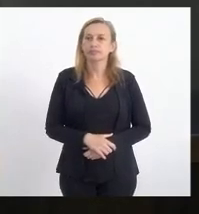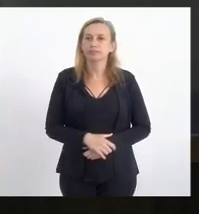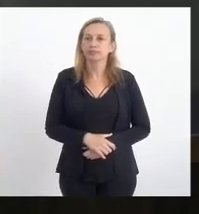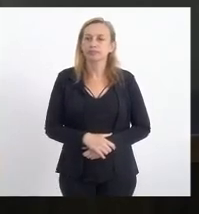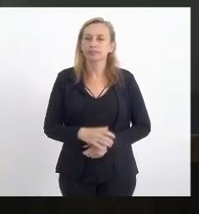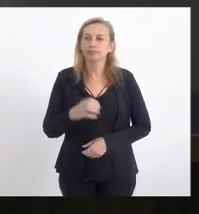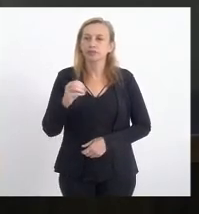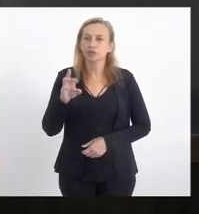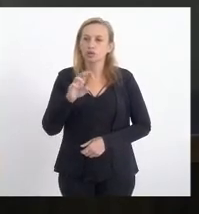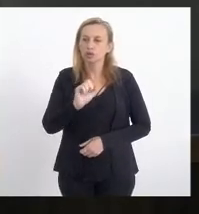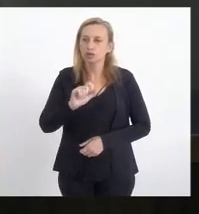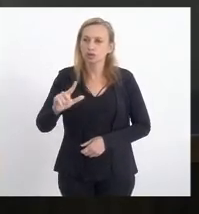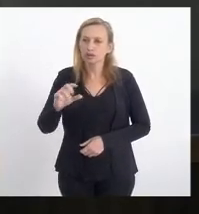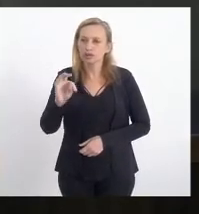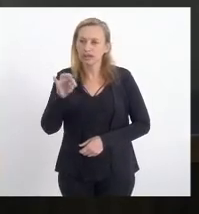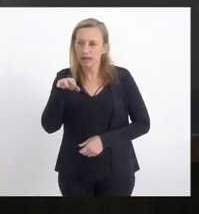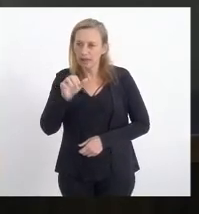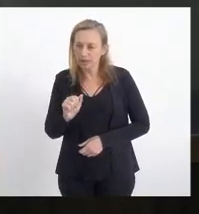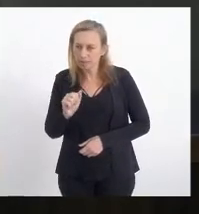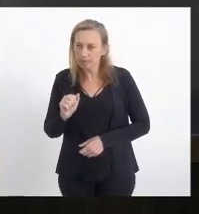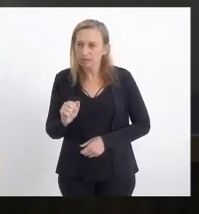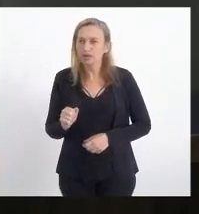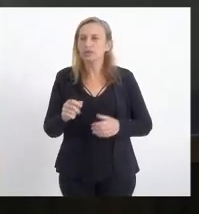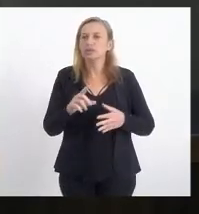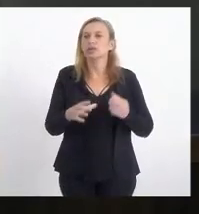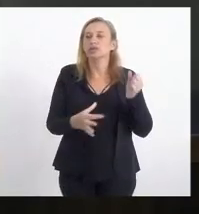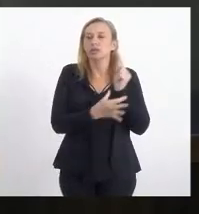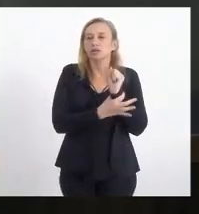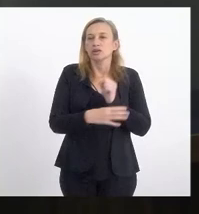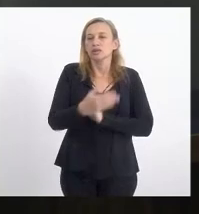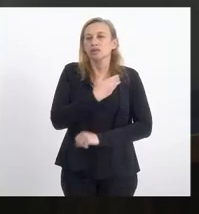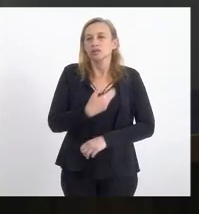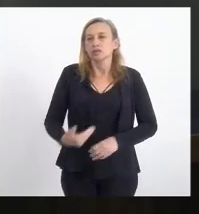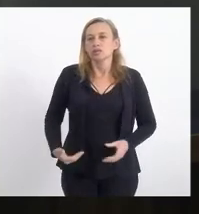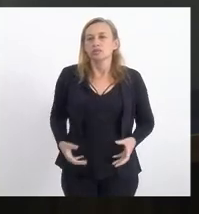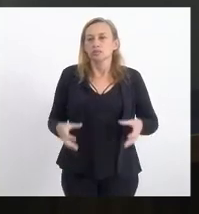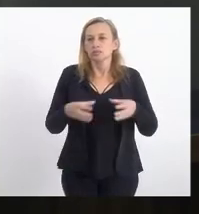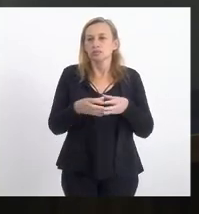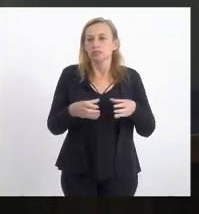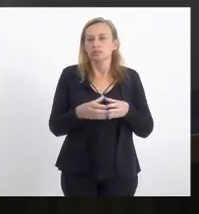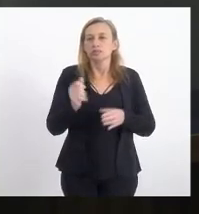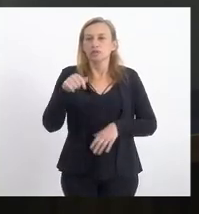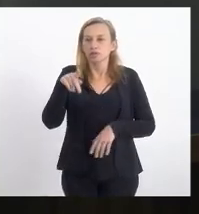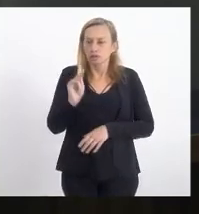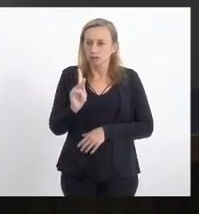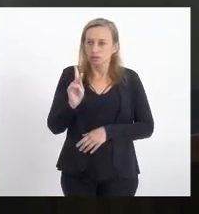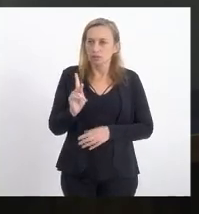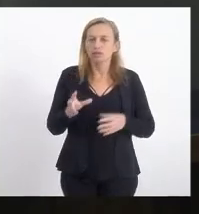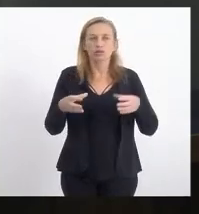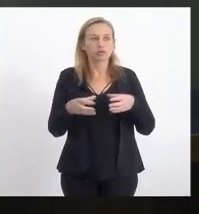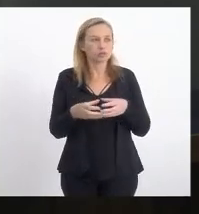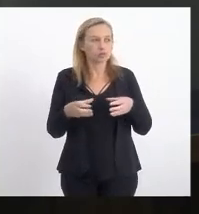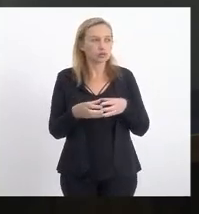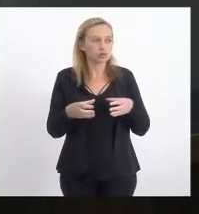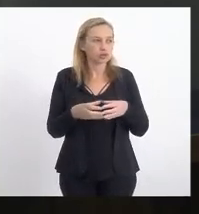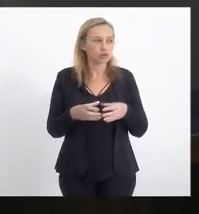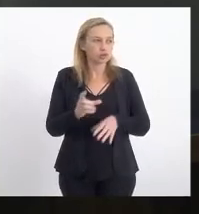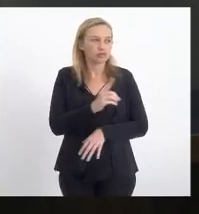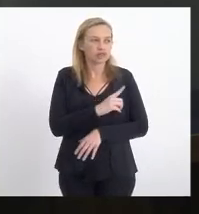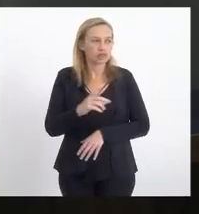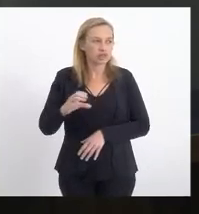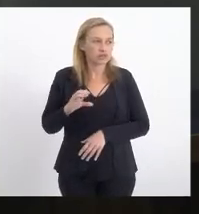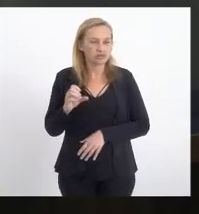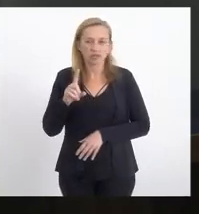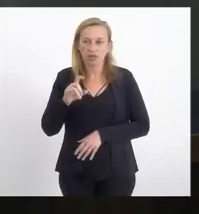o Coronel Salema representando a comissão aqui da Segurança Pública Deputado que inocula aqui representando a comissão de Defesa Civil